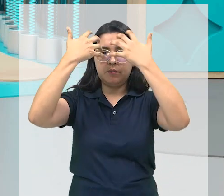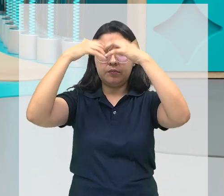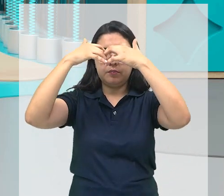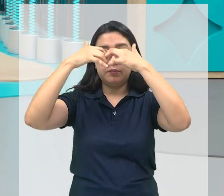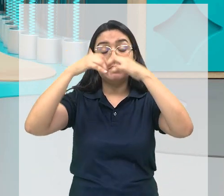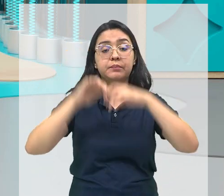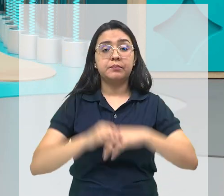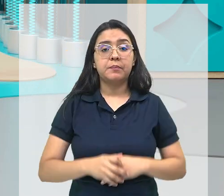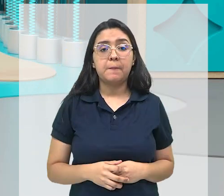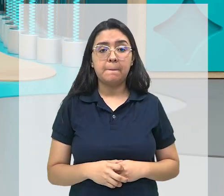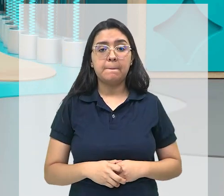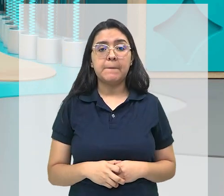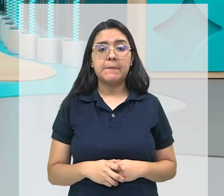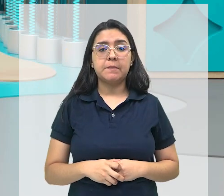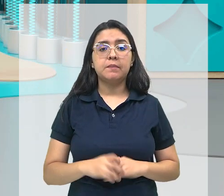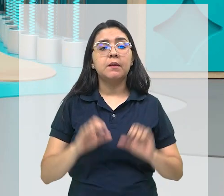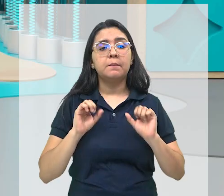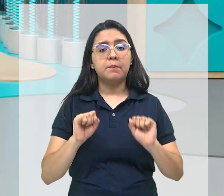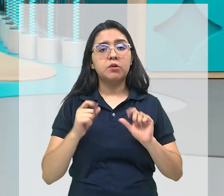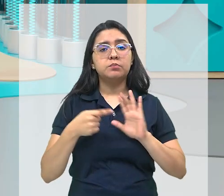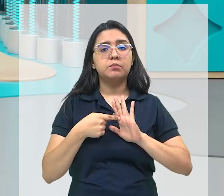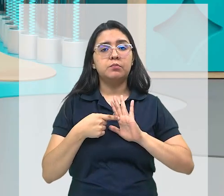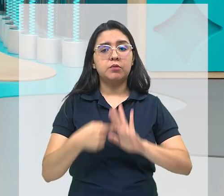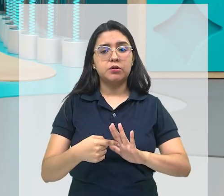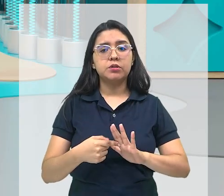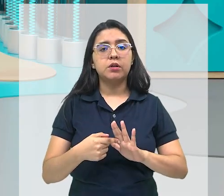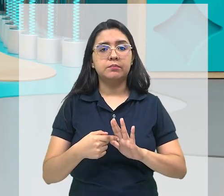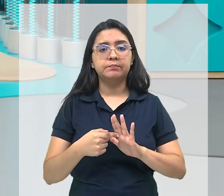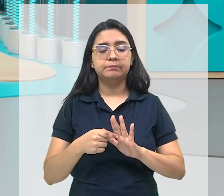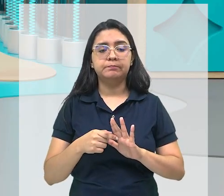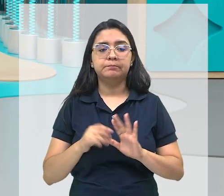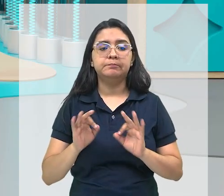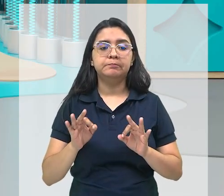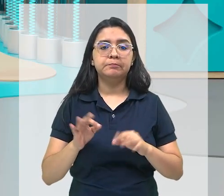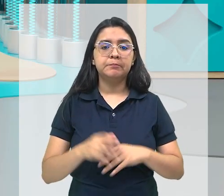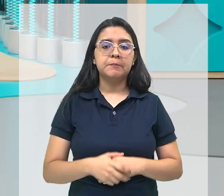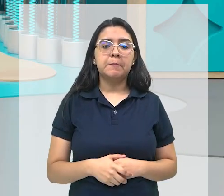então ela pode dar os sinais de pulsação.